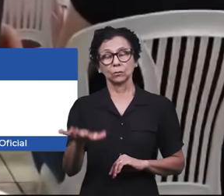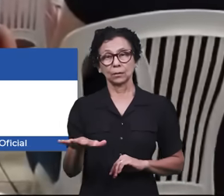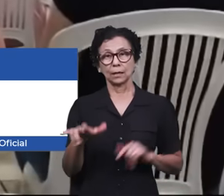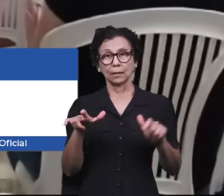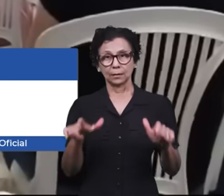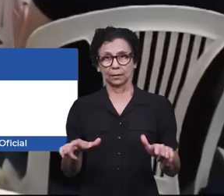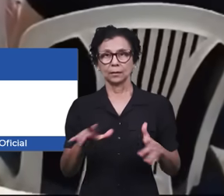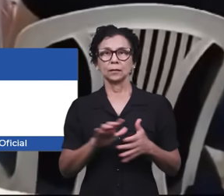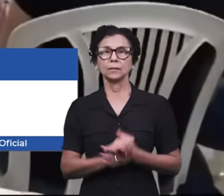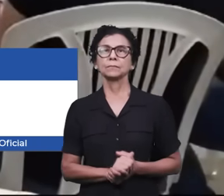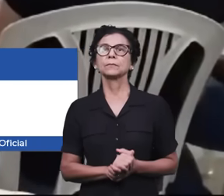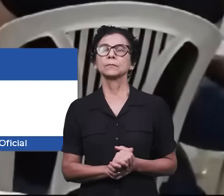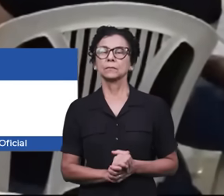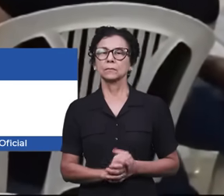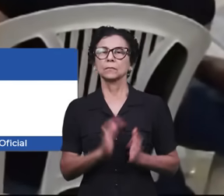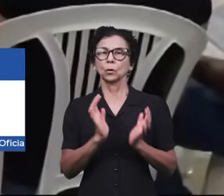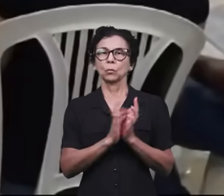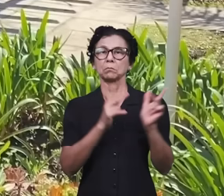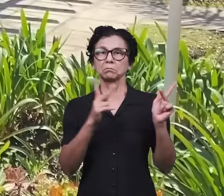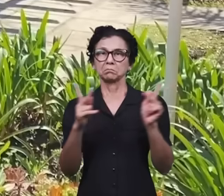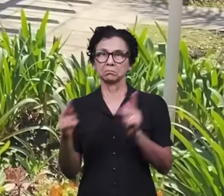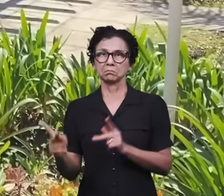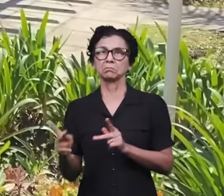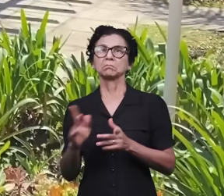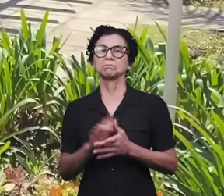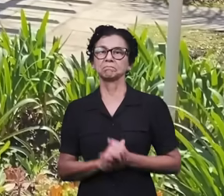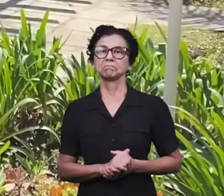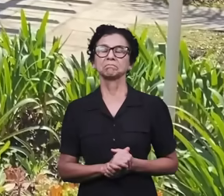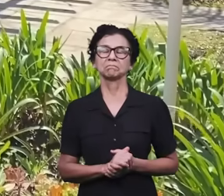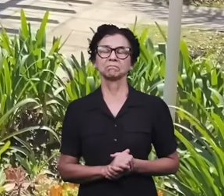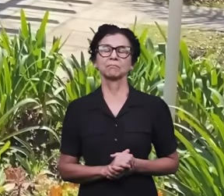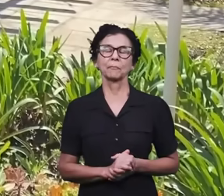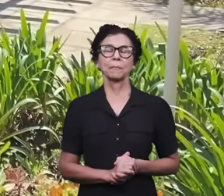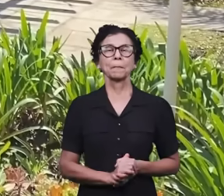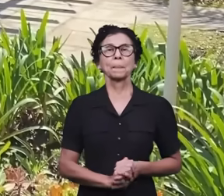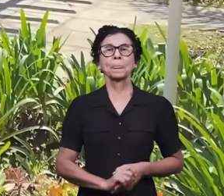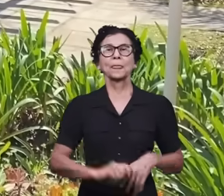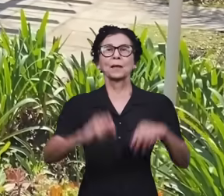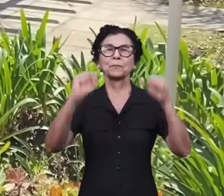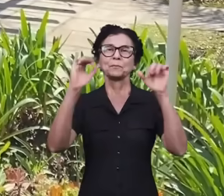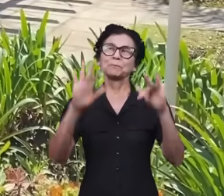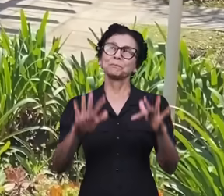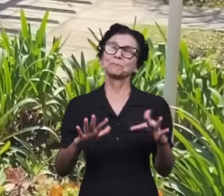a presença de muitos visitantes. Com todas essas bênçãos, eu me